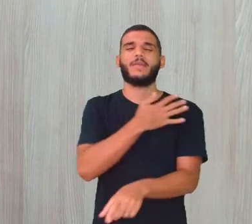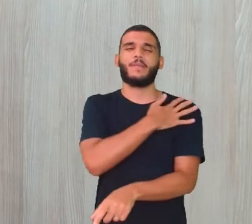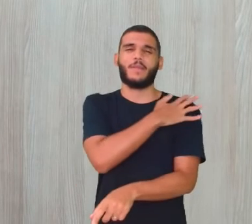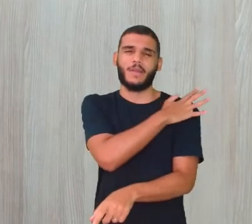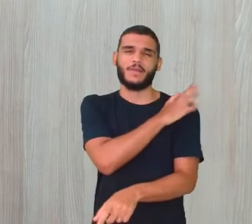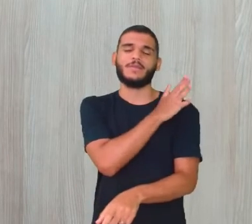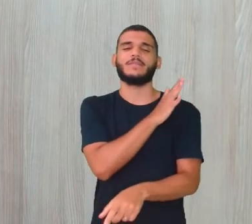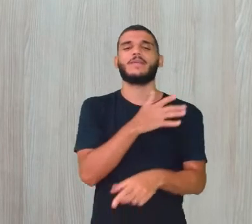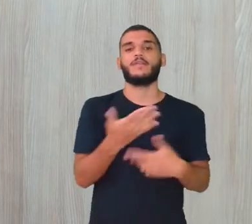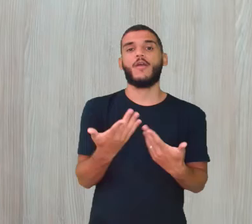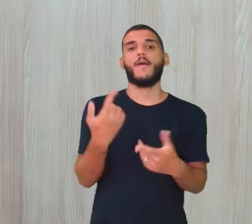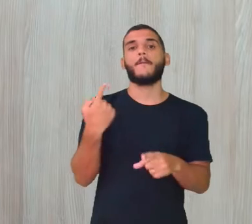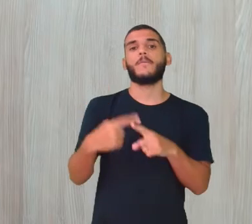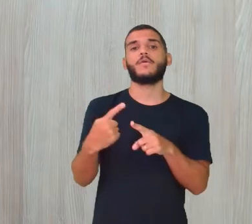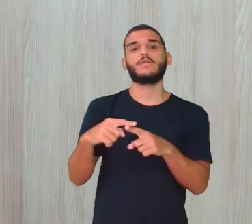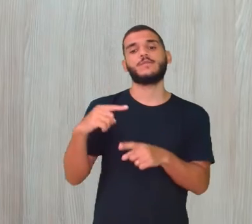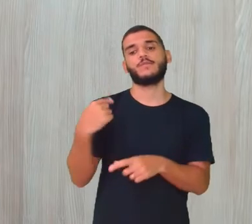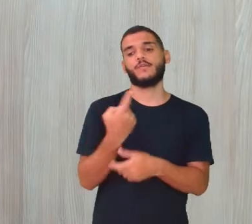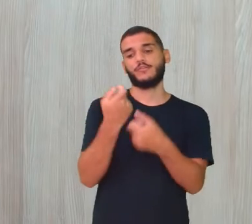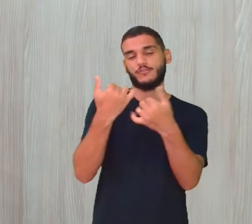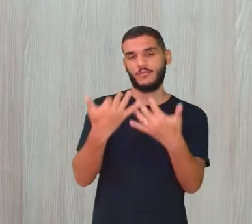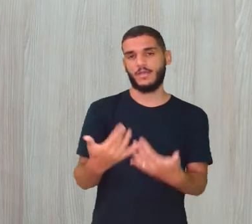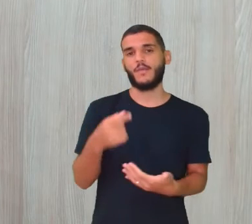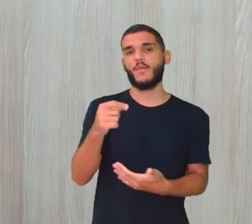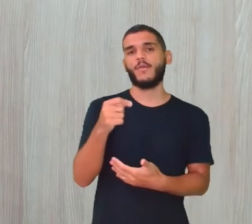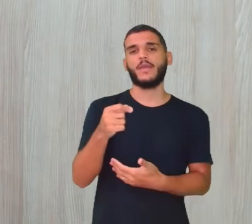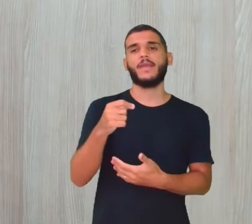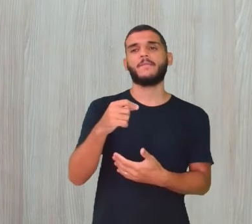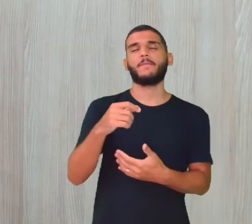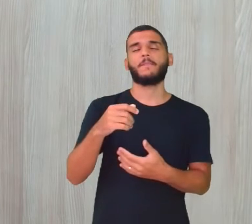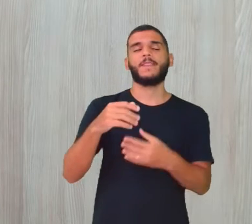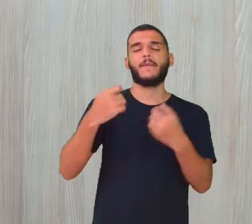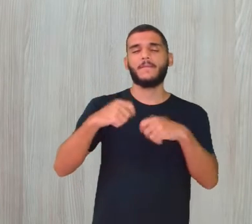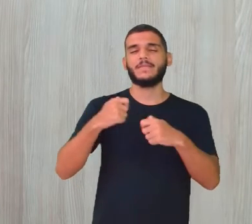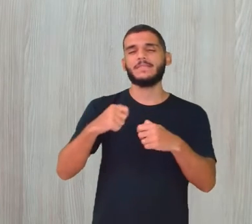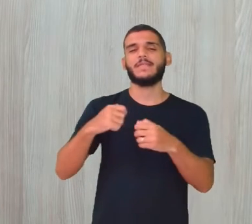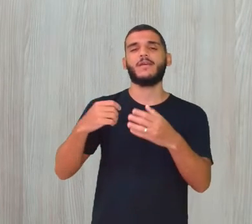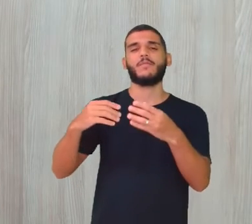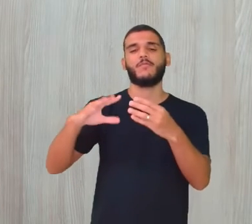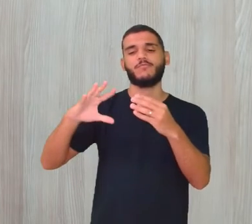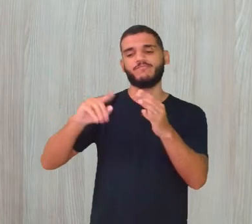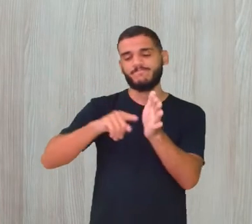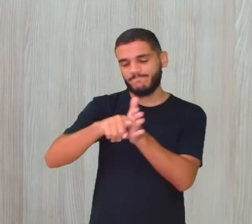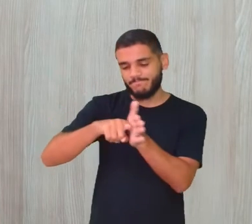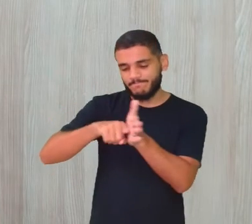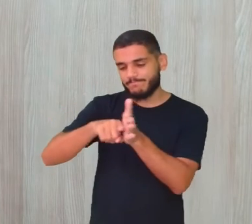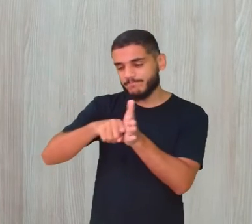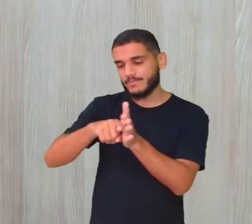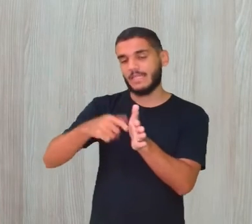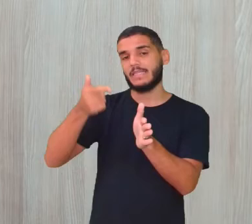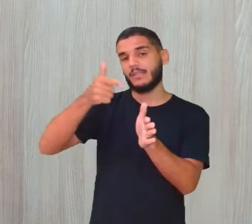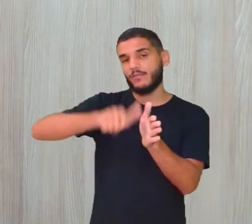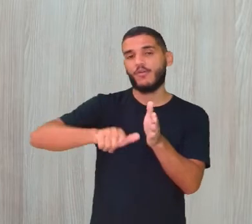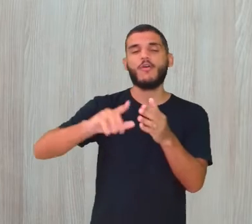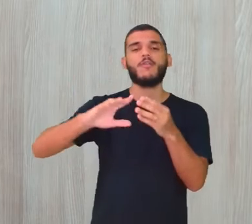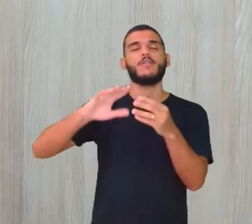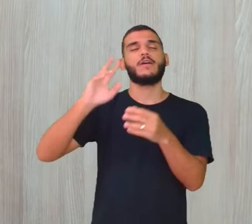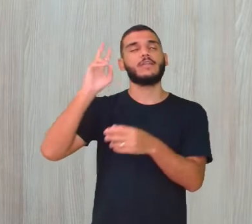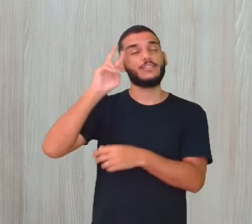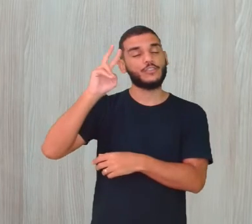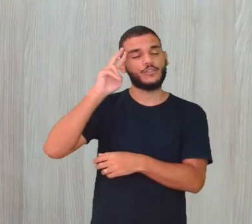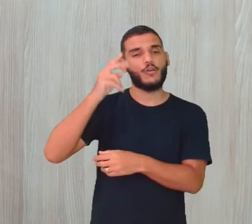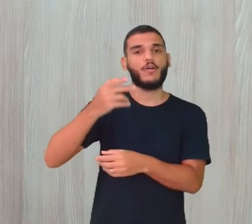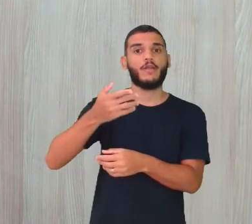da reparação histórica, vem disso aí, né? A gente precisa olhar para trás, ver o que é que foi, o que